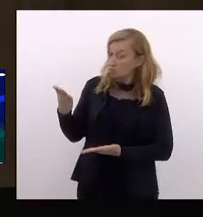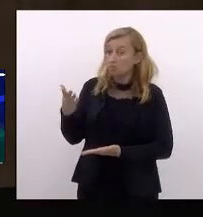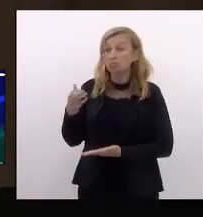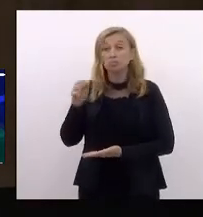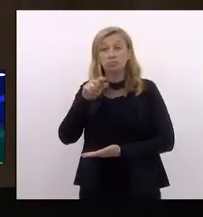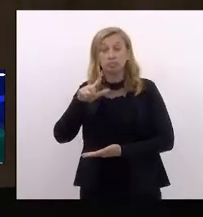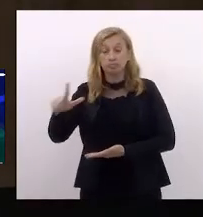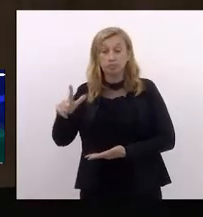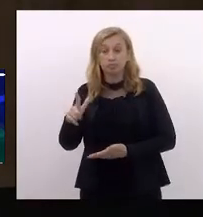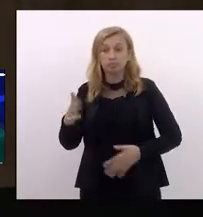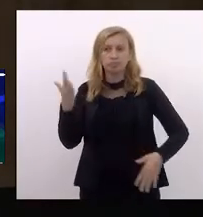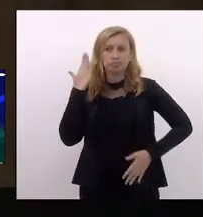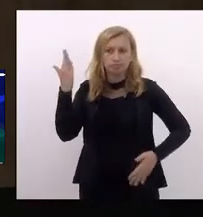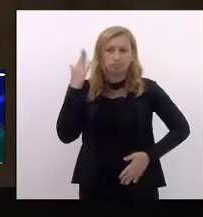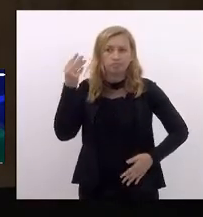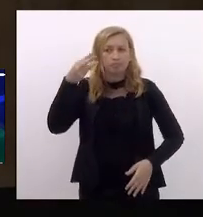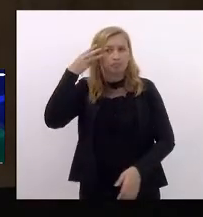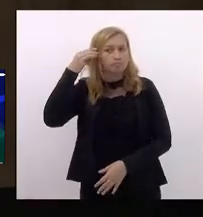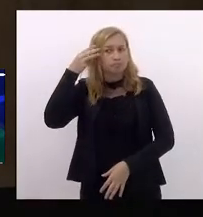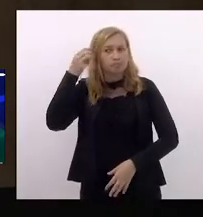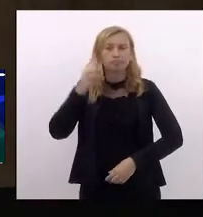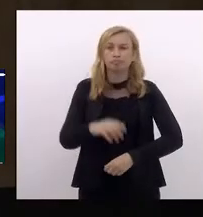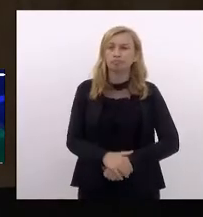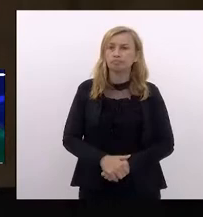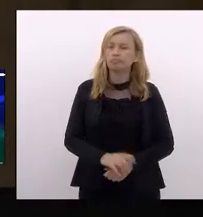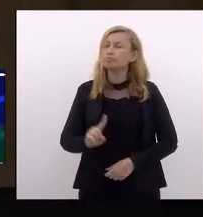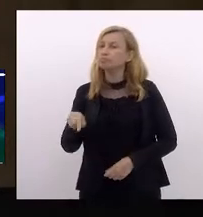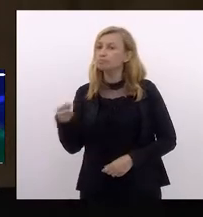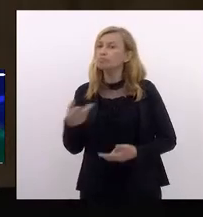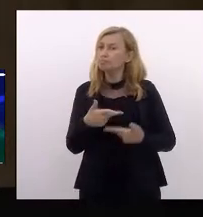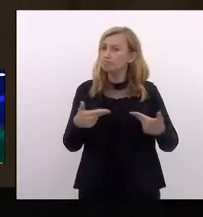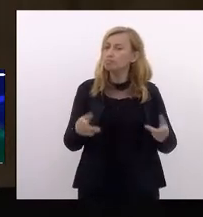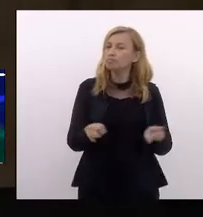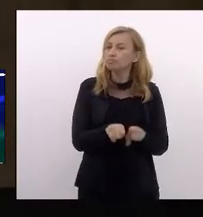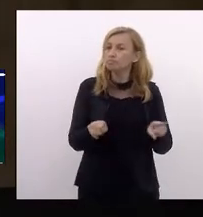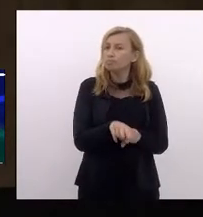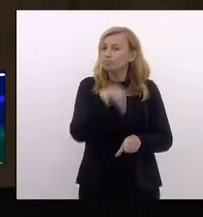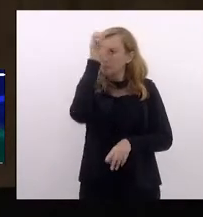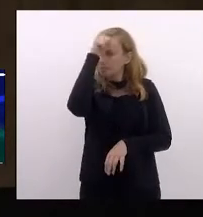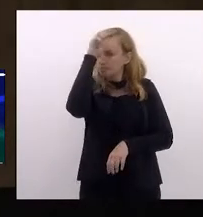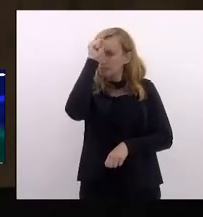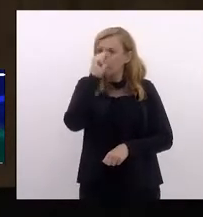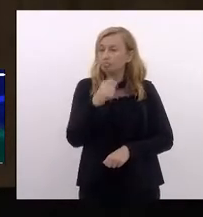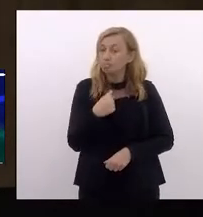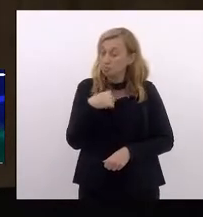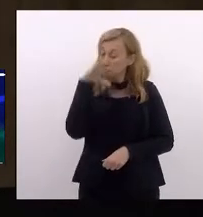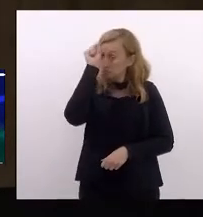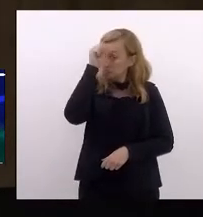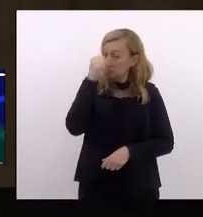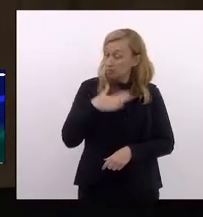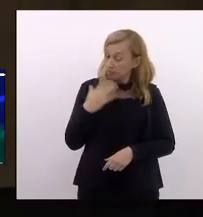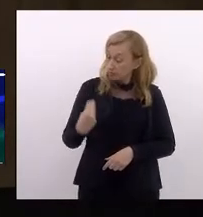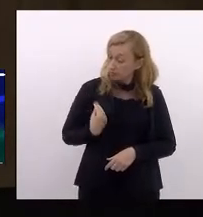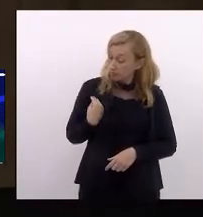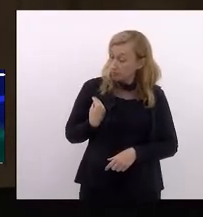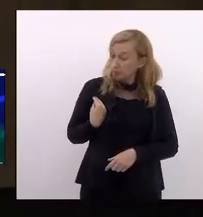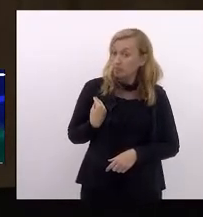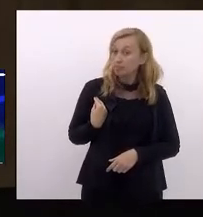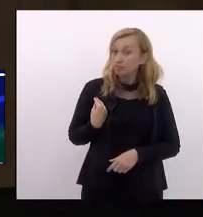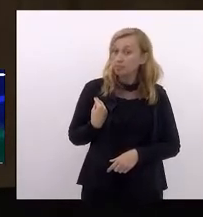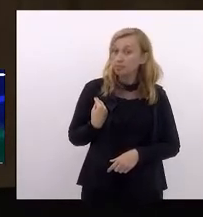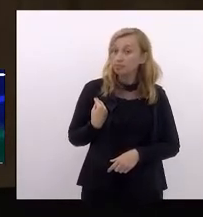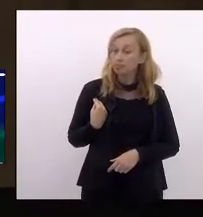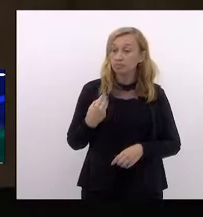poubel bandido Wilson vídeo e e outra coisa que Nós aprendemos muito e eu aprendi na minha vida é uma coisa chamada